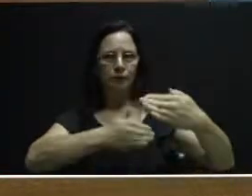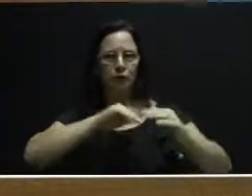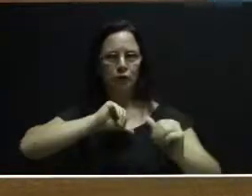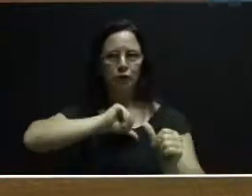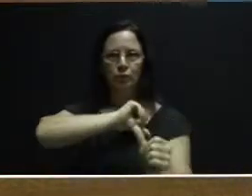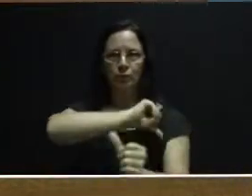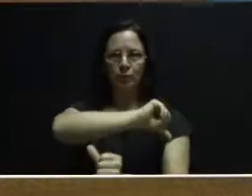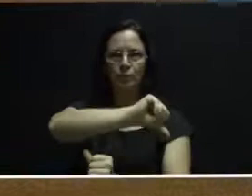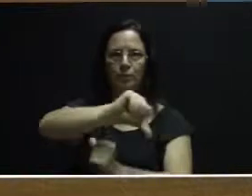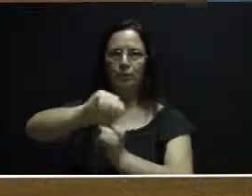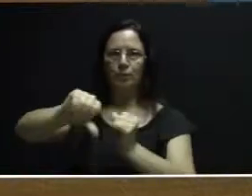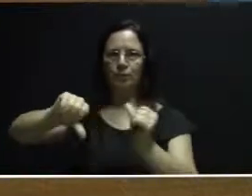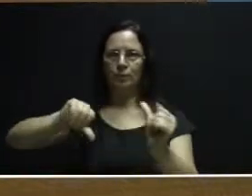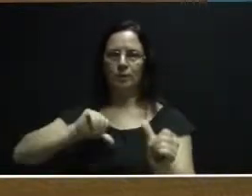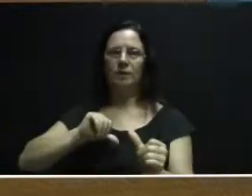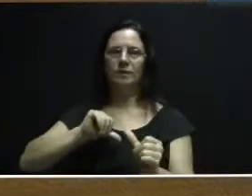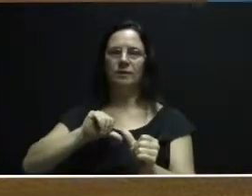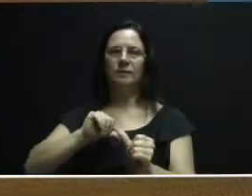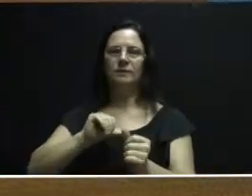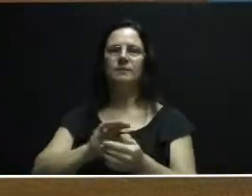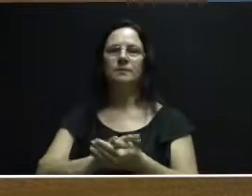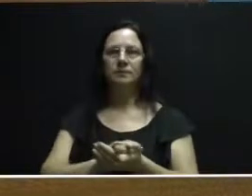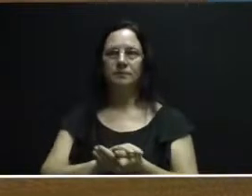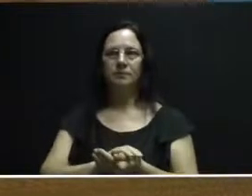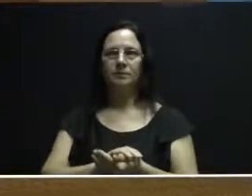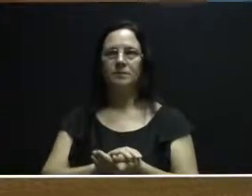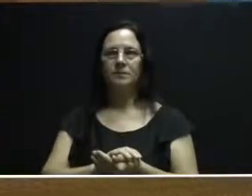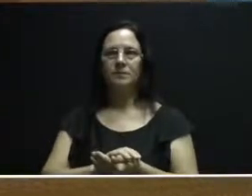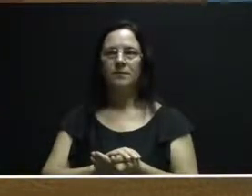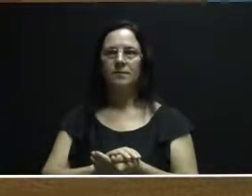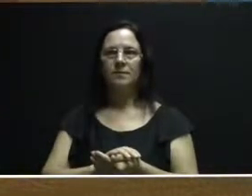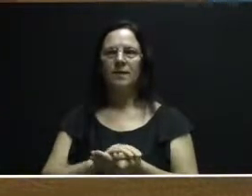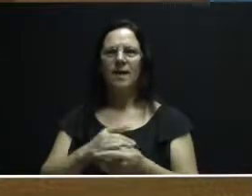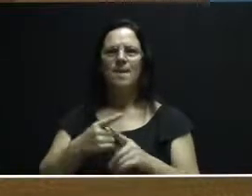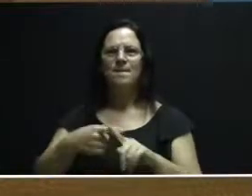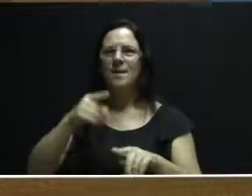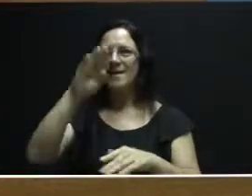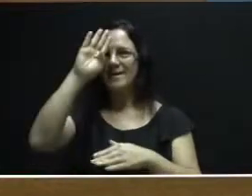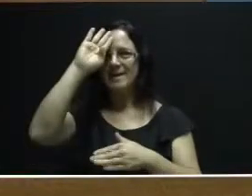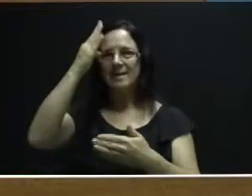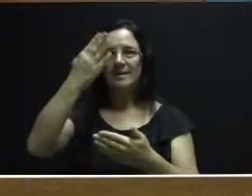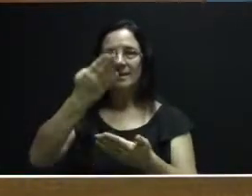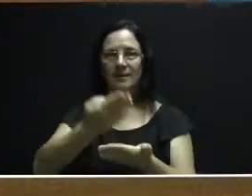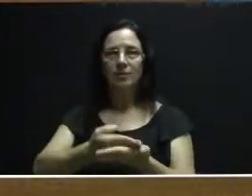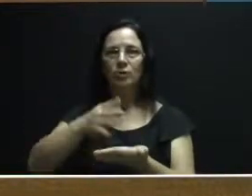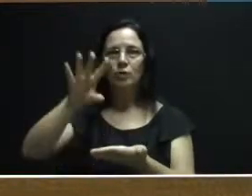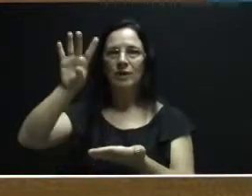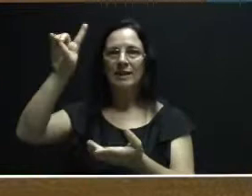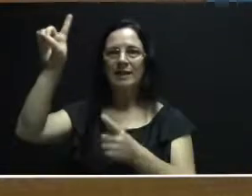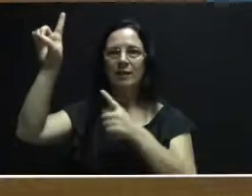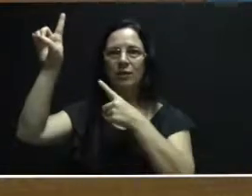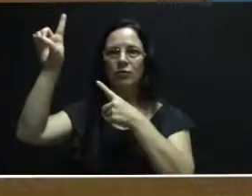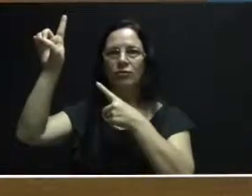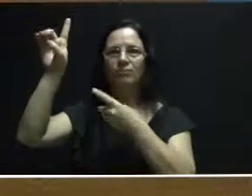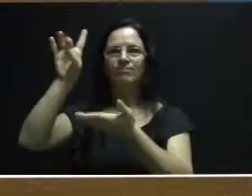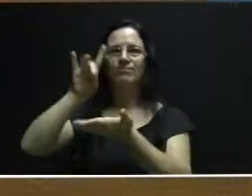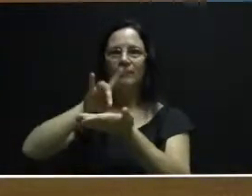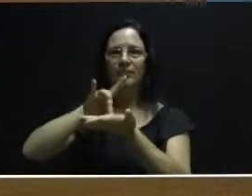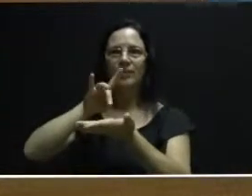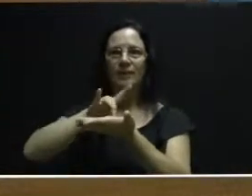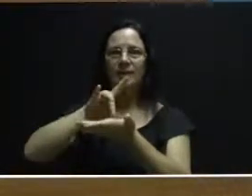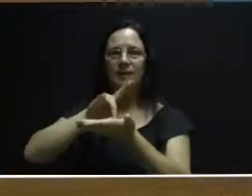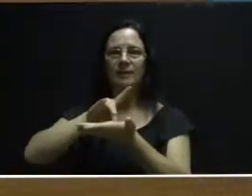todas, de altos e baixos. E eu creio num Deus maravilhoso. Eu tenho certeza que o